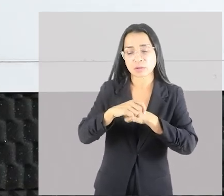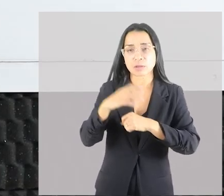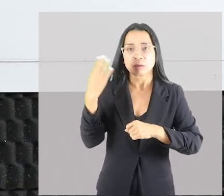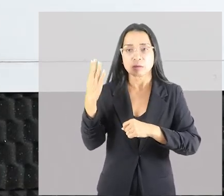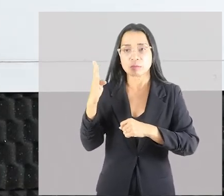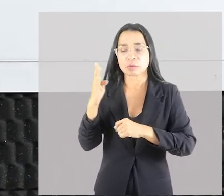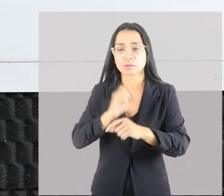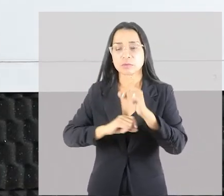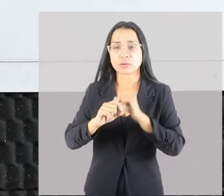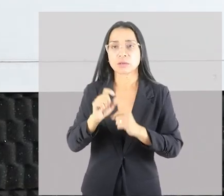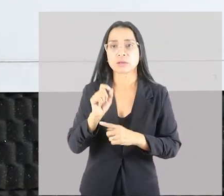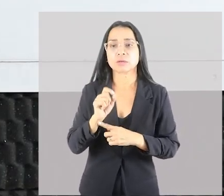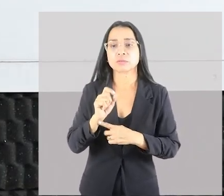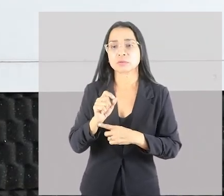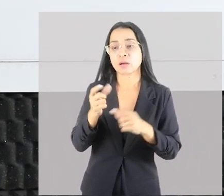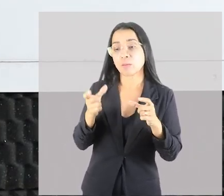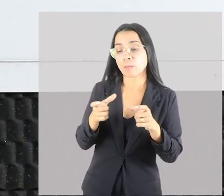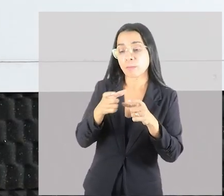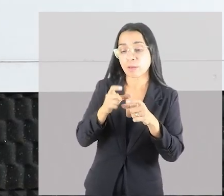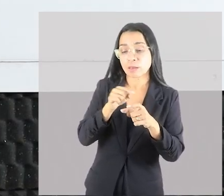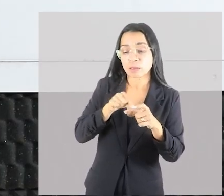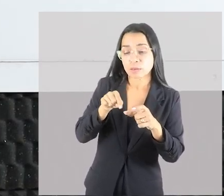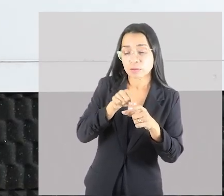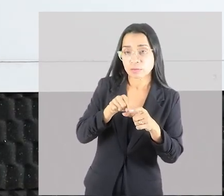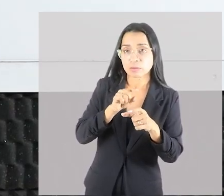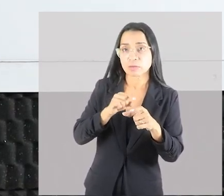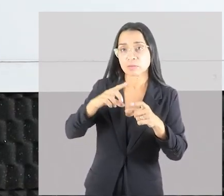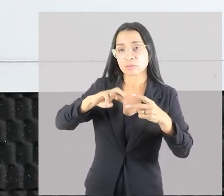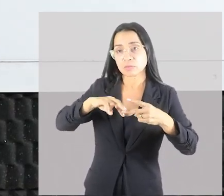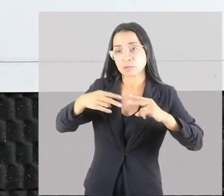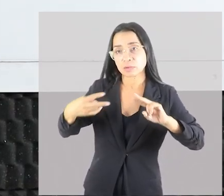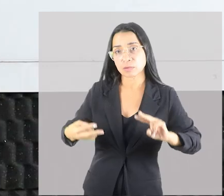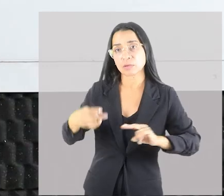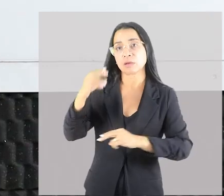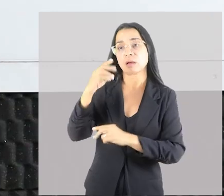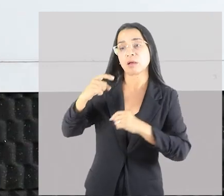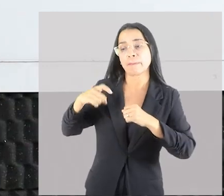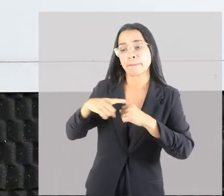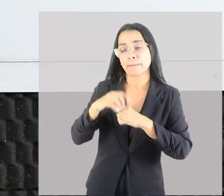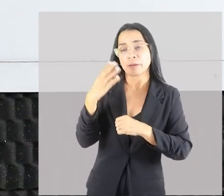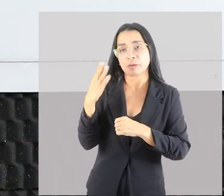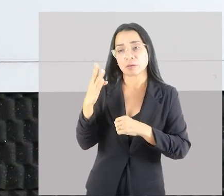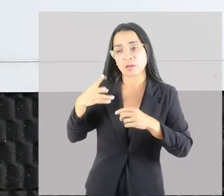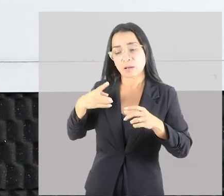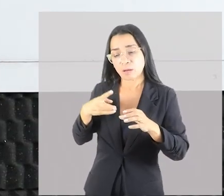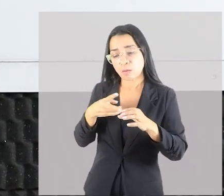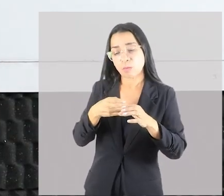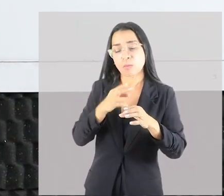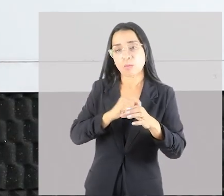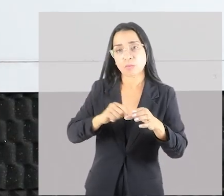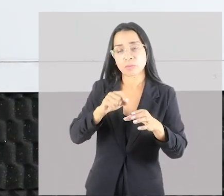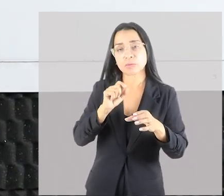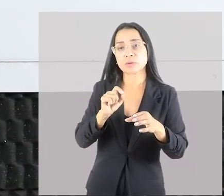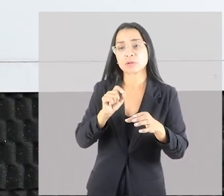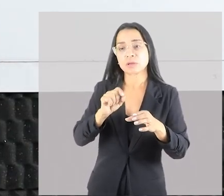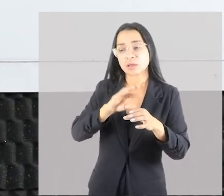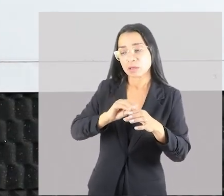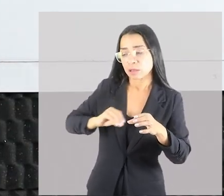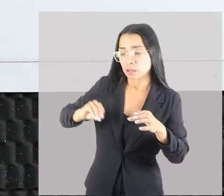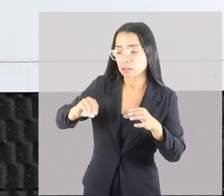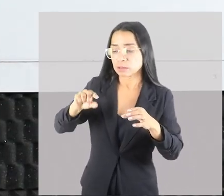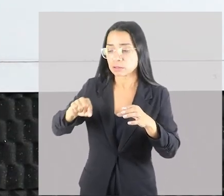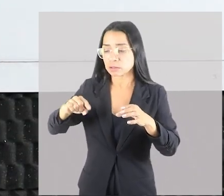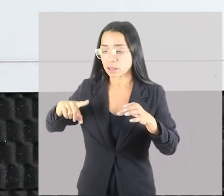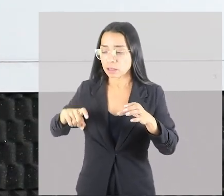Então, plasmídios são fragmentos de DNA bacteriano. A gente vai lá, corta esse plasmídio e insere